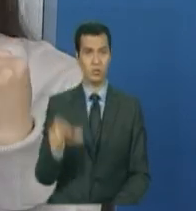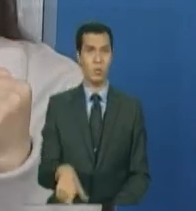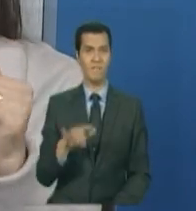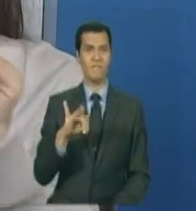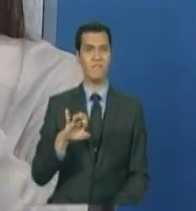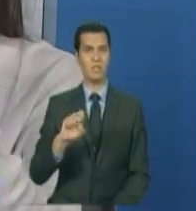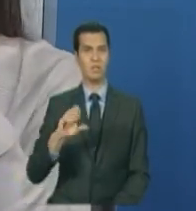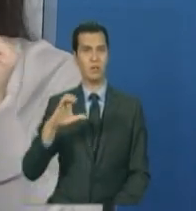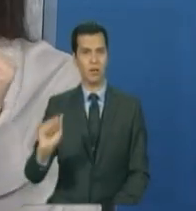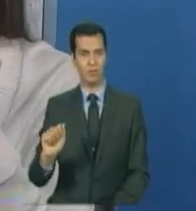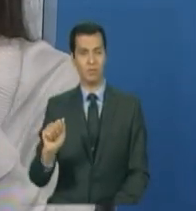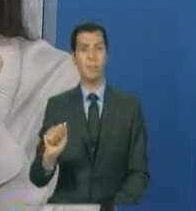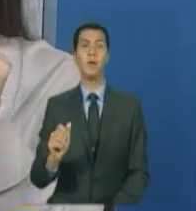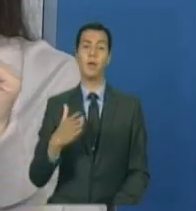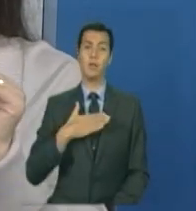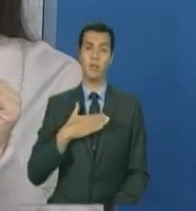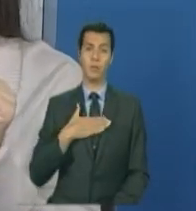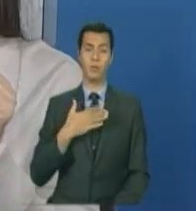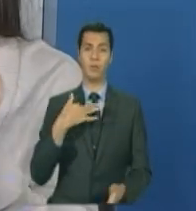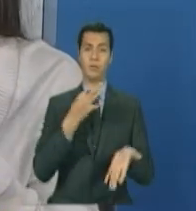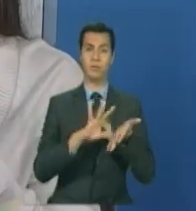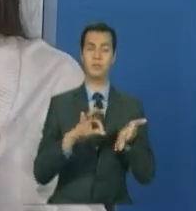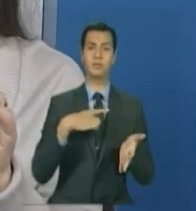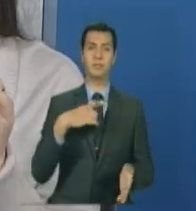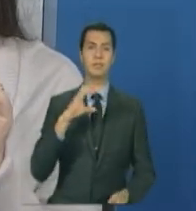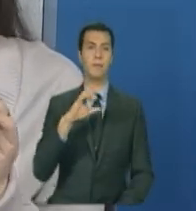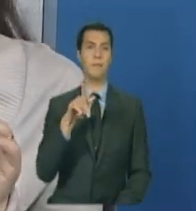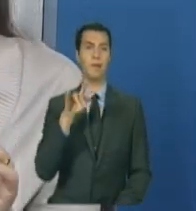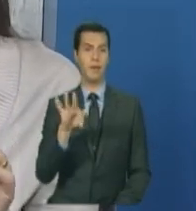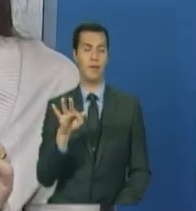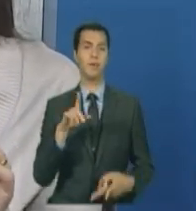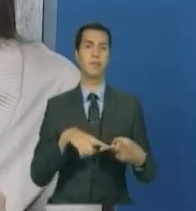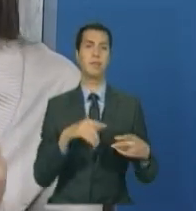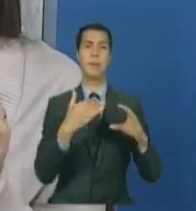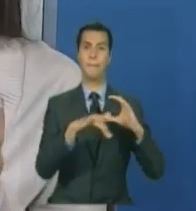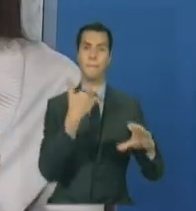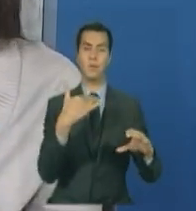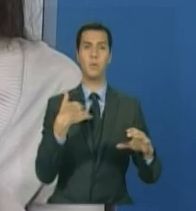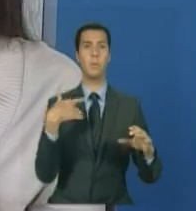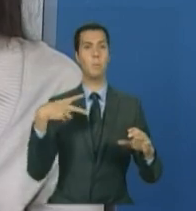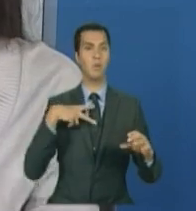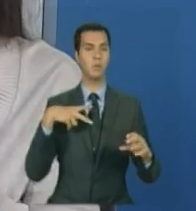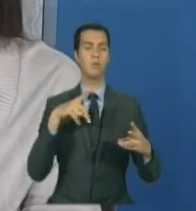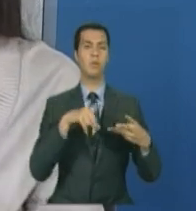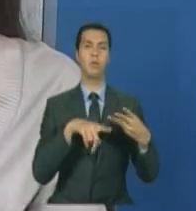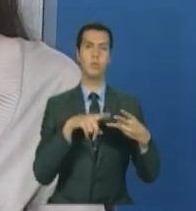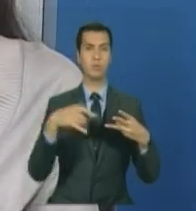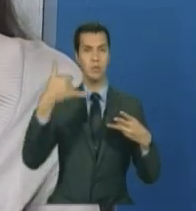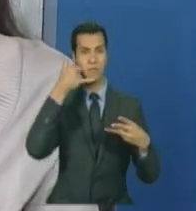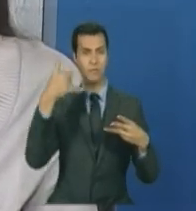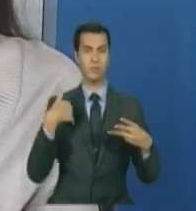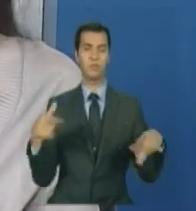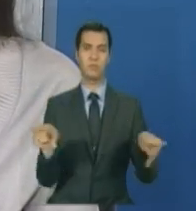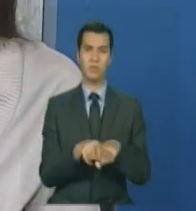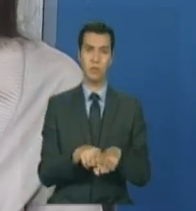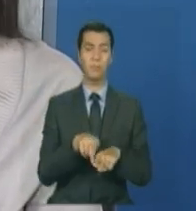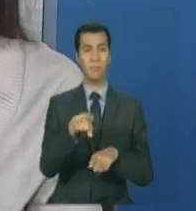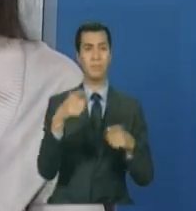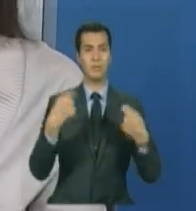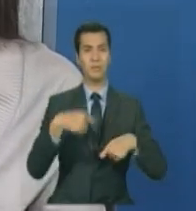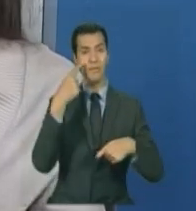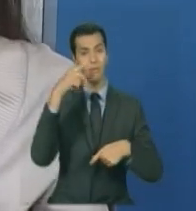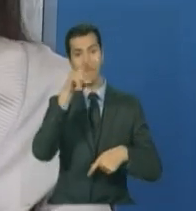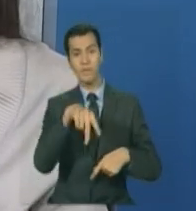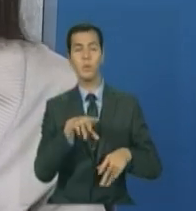o meu cadastro tem o meu CPF, o meu telefone e o meu e-mail pessoal. Então, é sempre importante verificar qual e-mail está registrado lá, que é